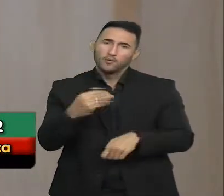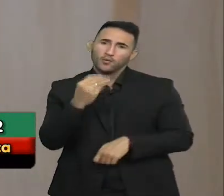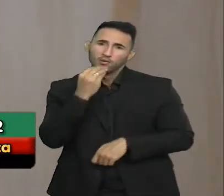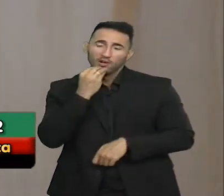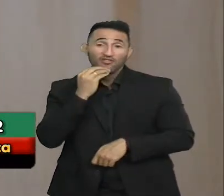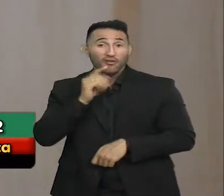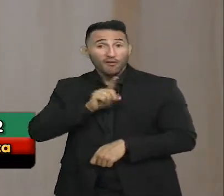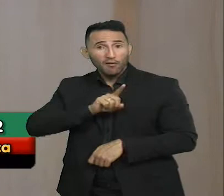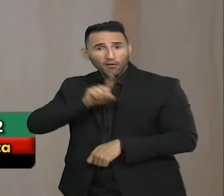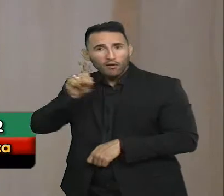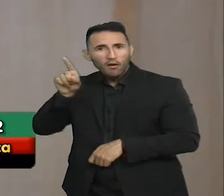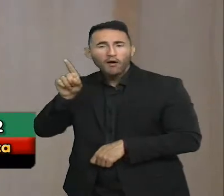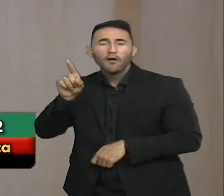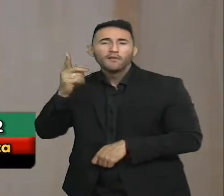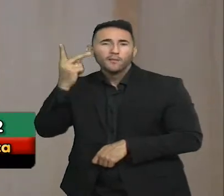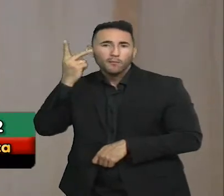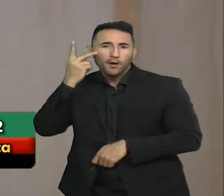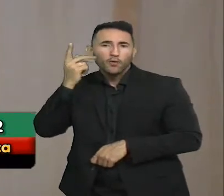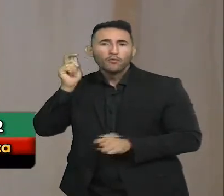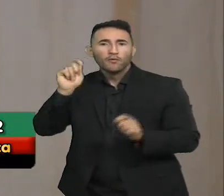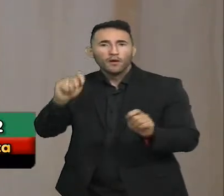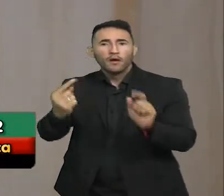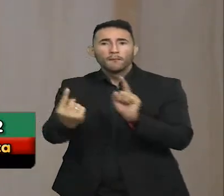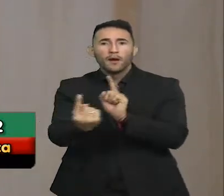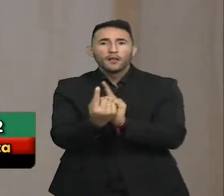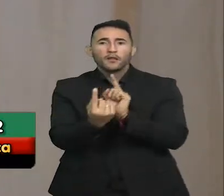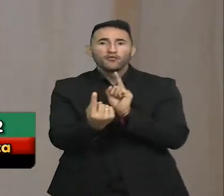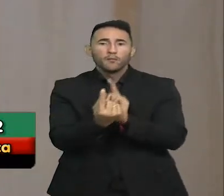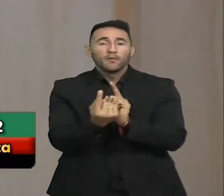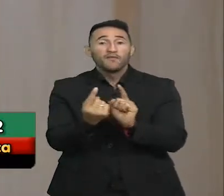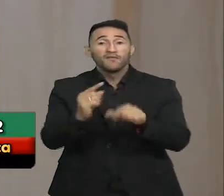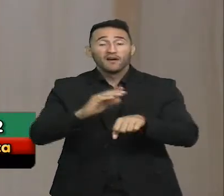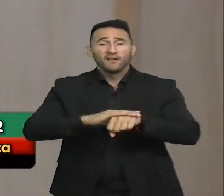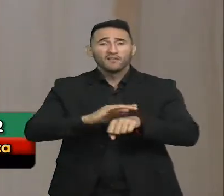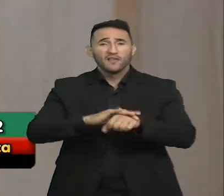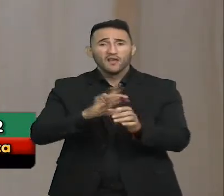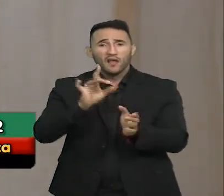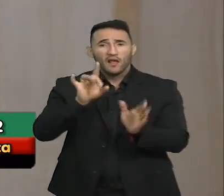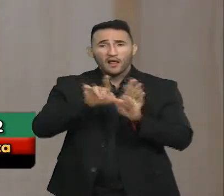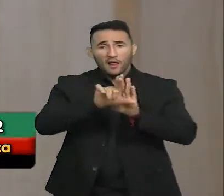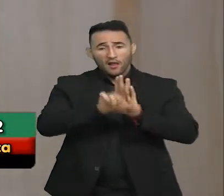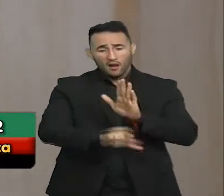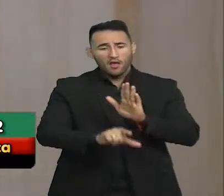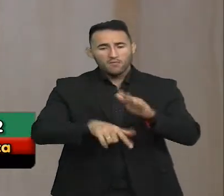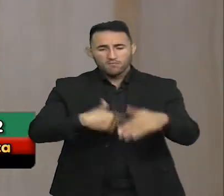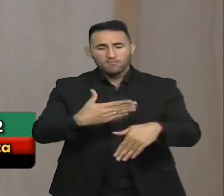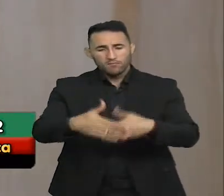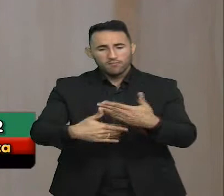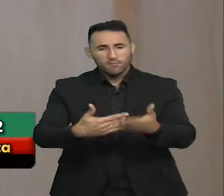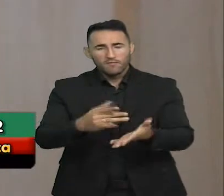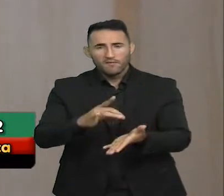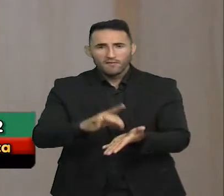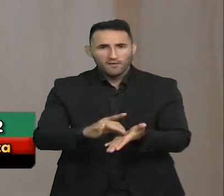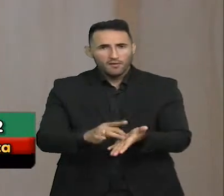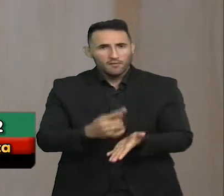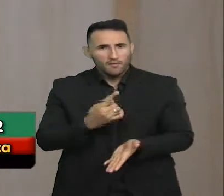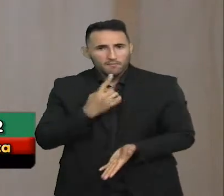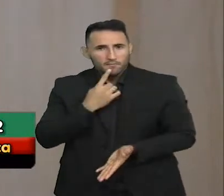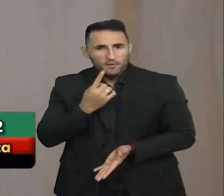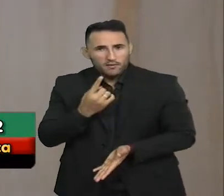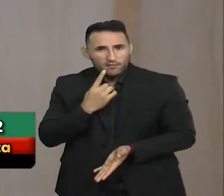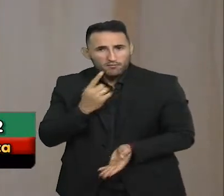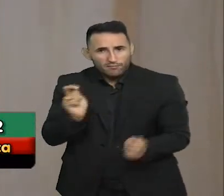para atendê-los e para fazer valer essa lei, que está próxima, está no